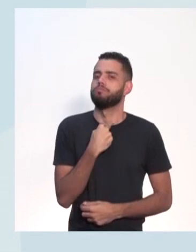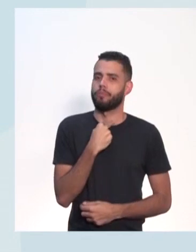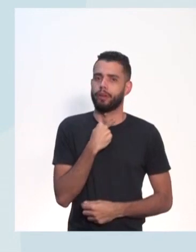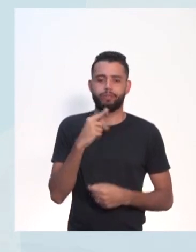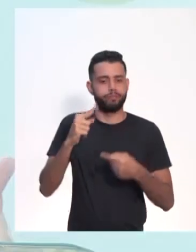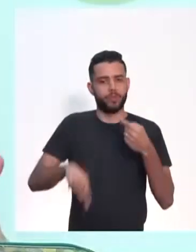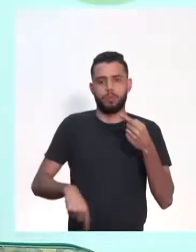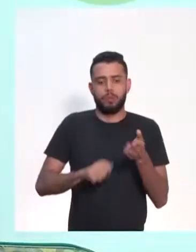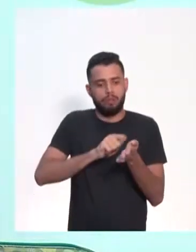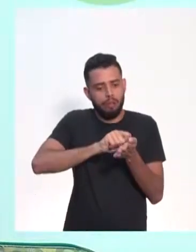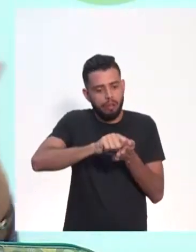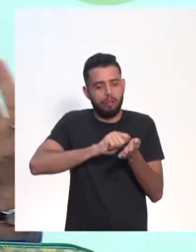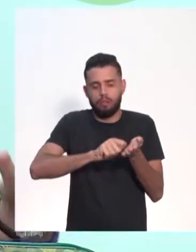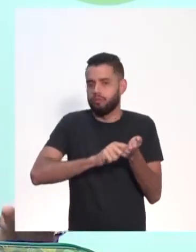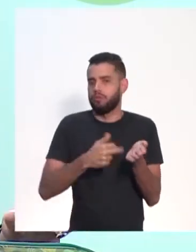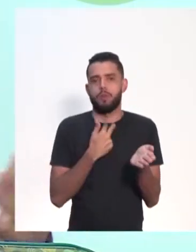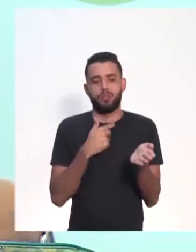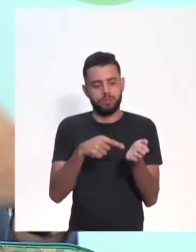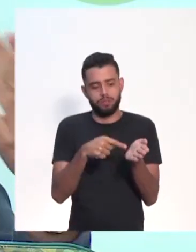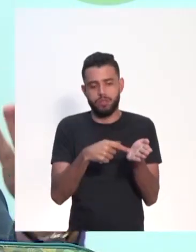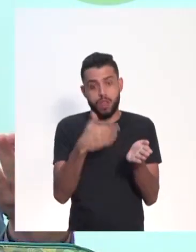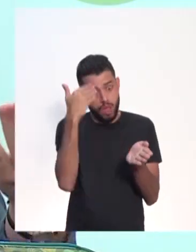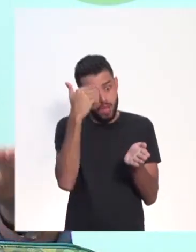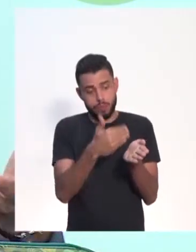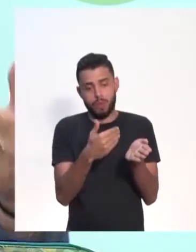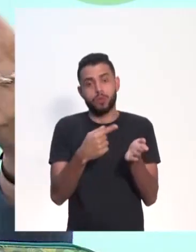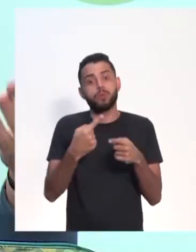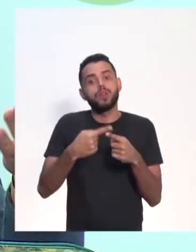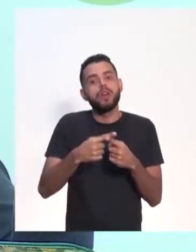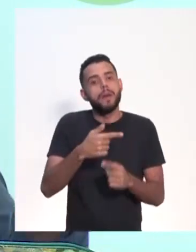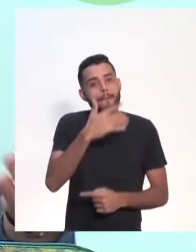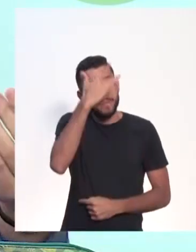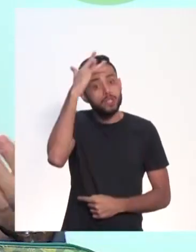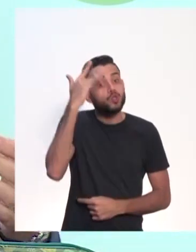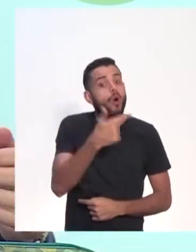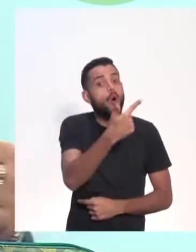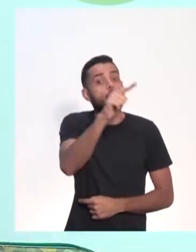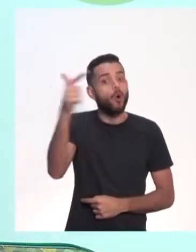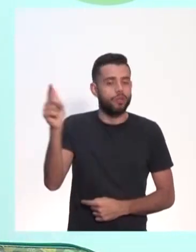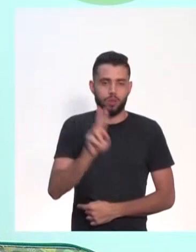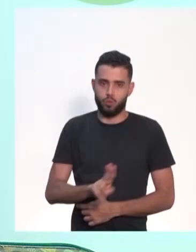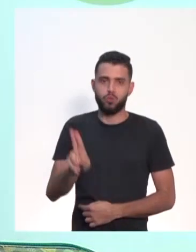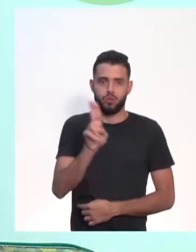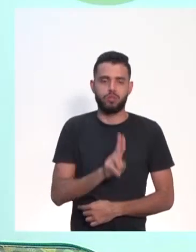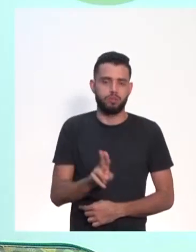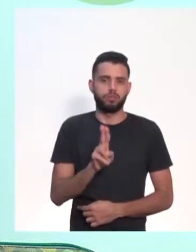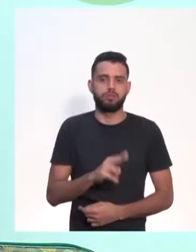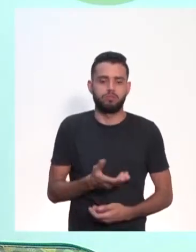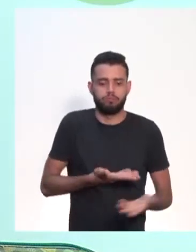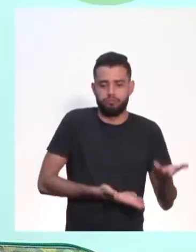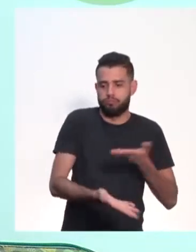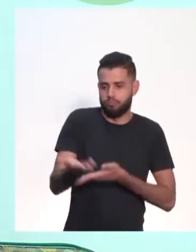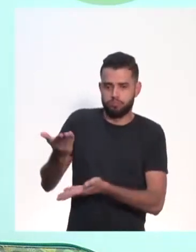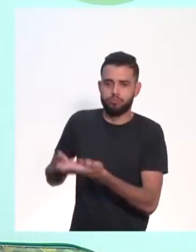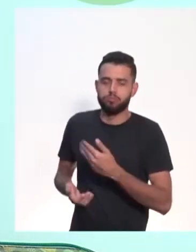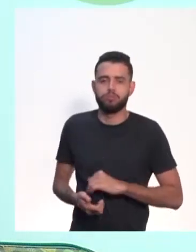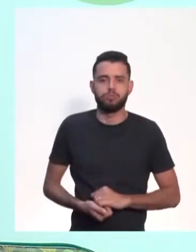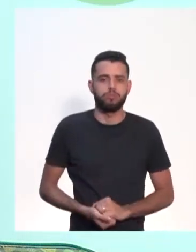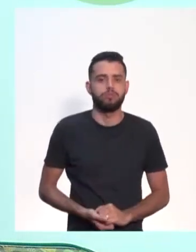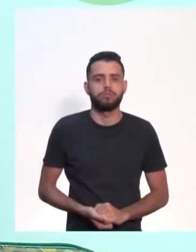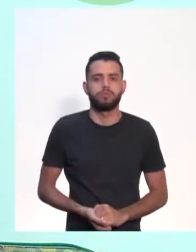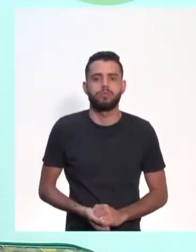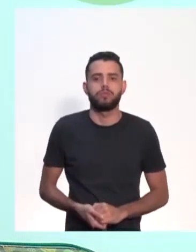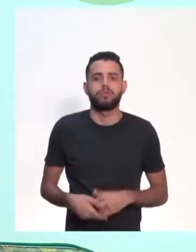tenha respeito pelo material que vai ser utilizado por outros alunos e por outras pessoas também. Das técnicas, a gente